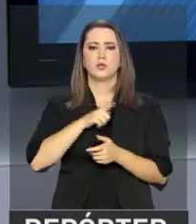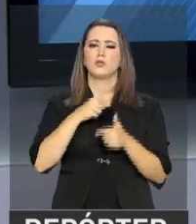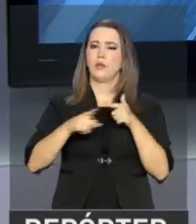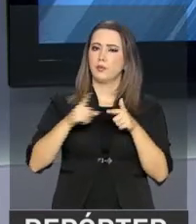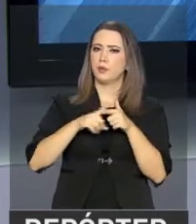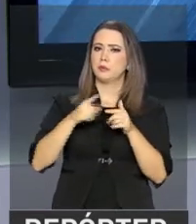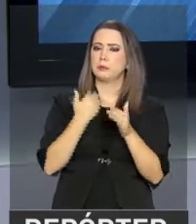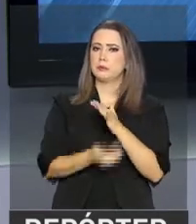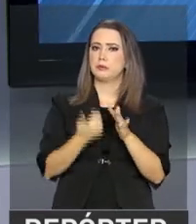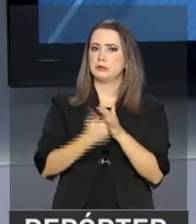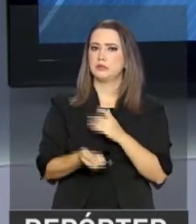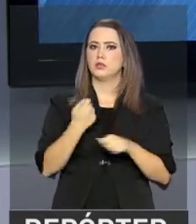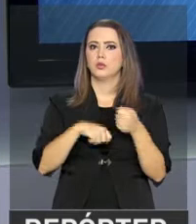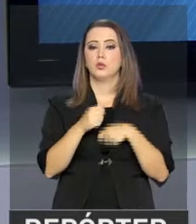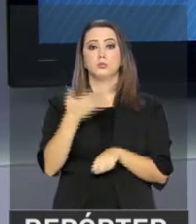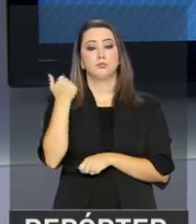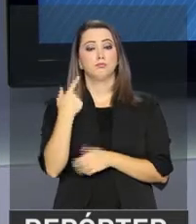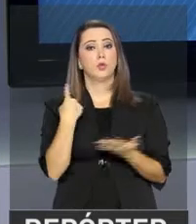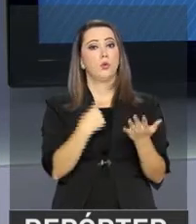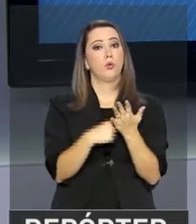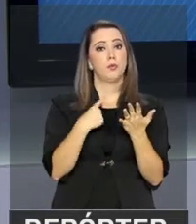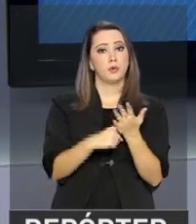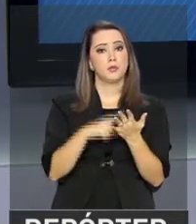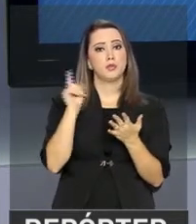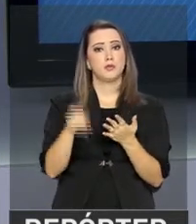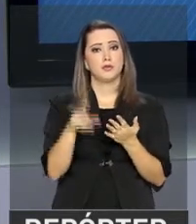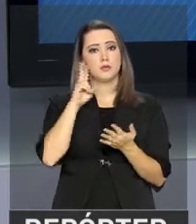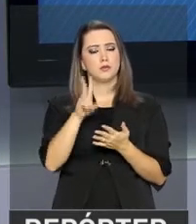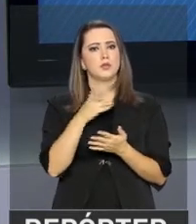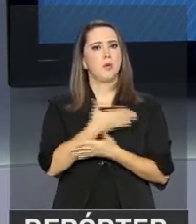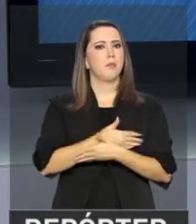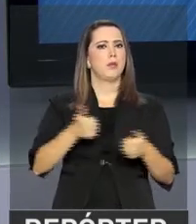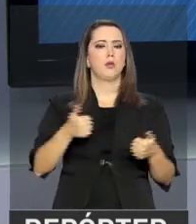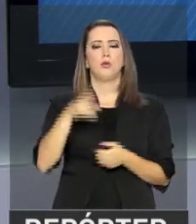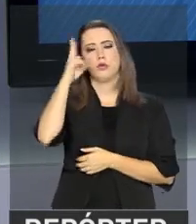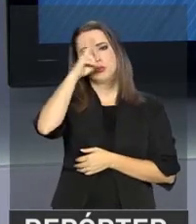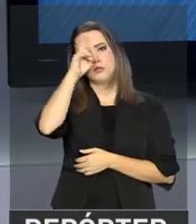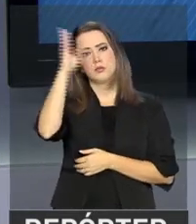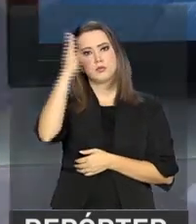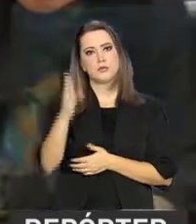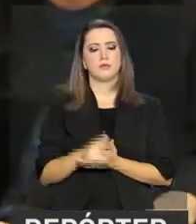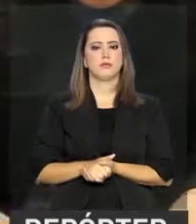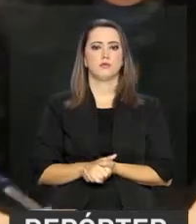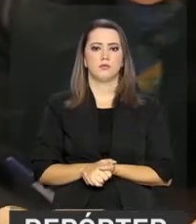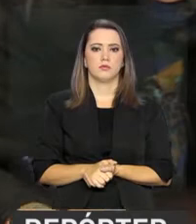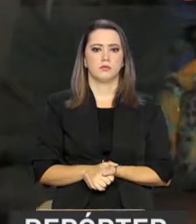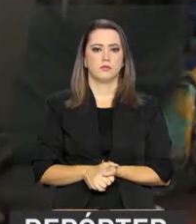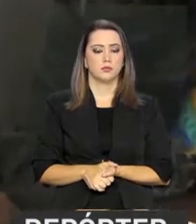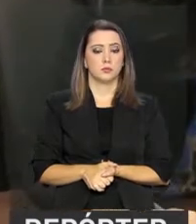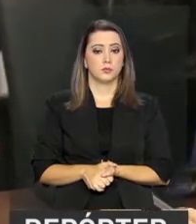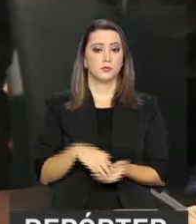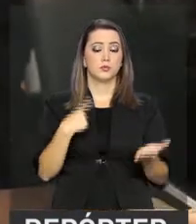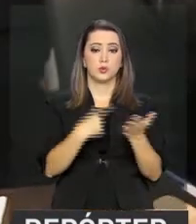perdas com planos econômicos o acordo judicial é considerado o maior da história do brasil o